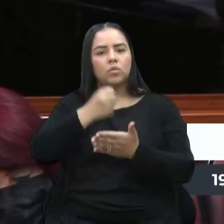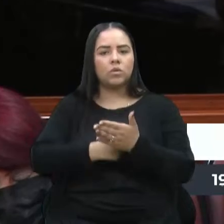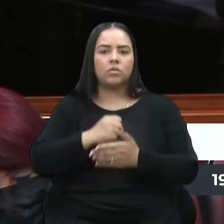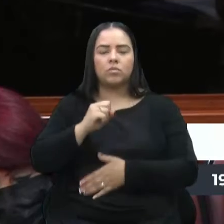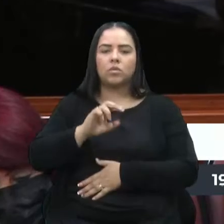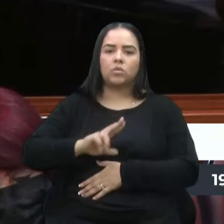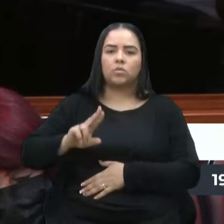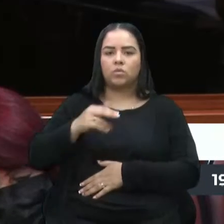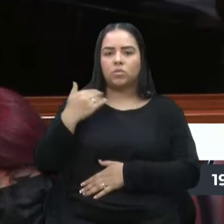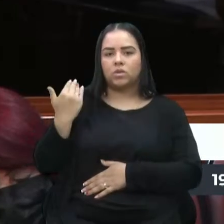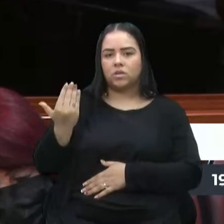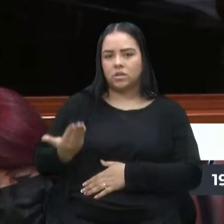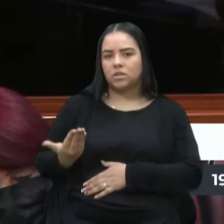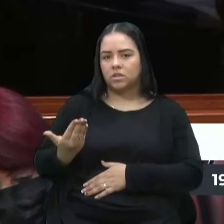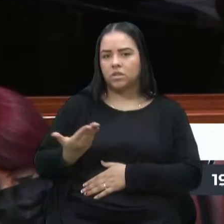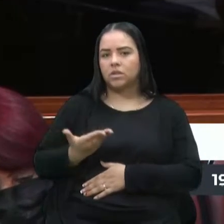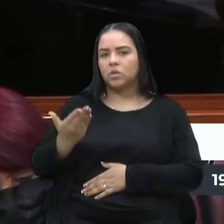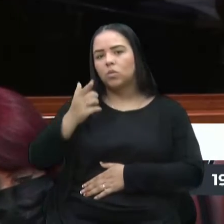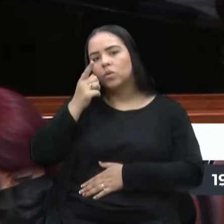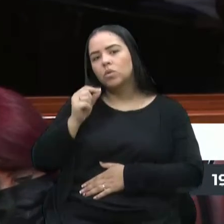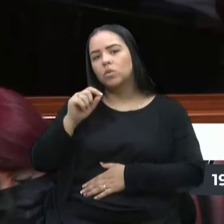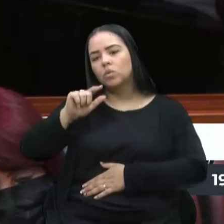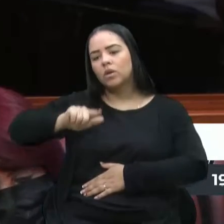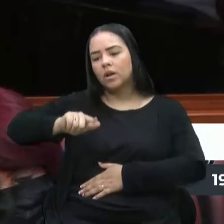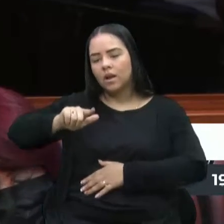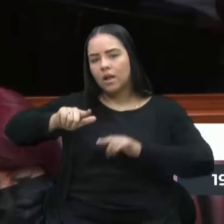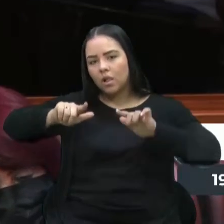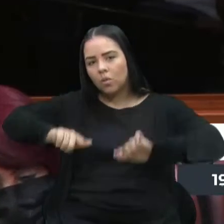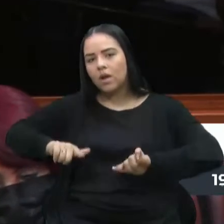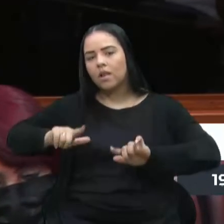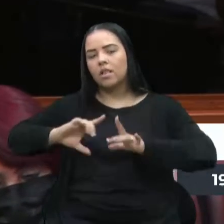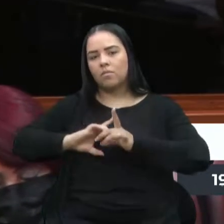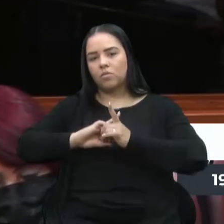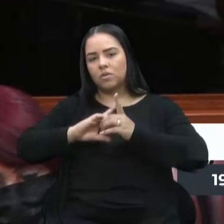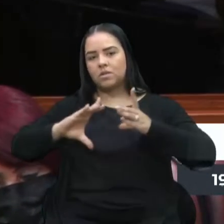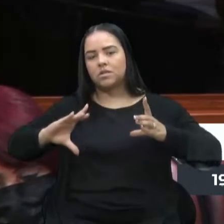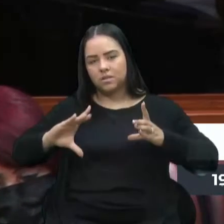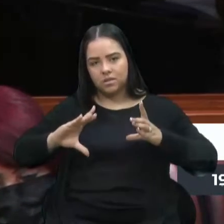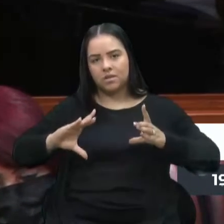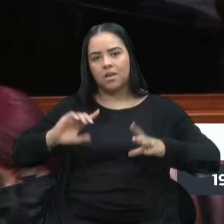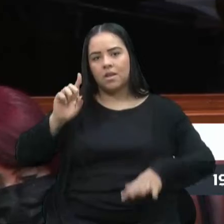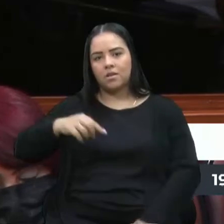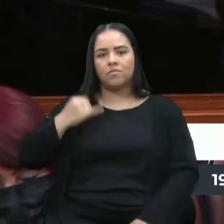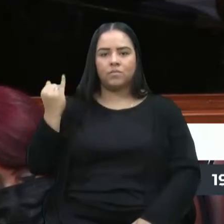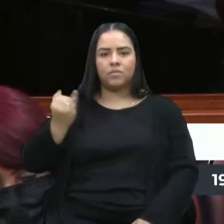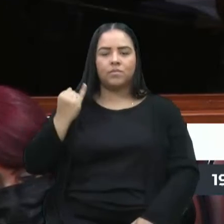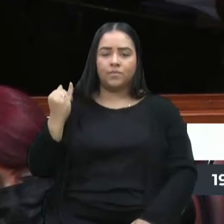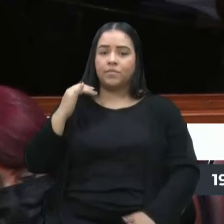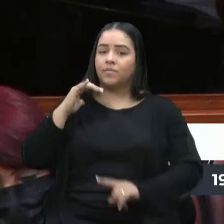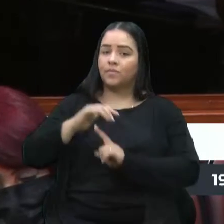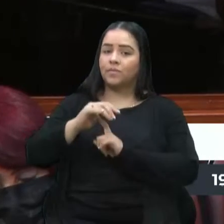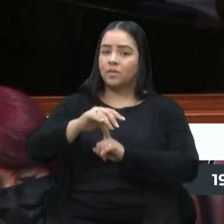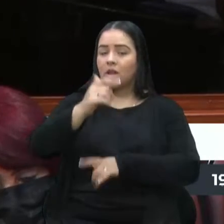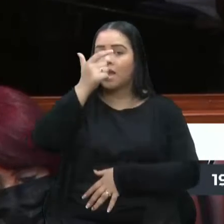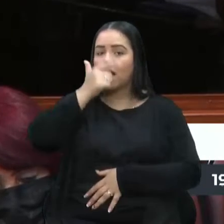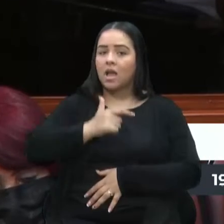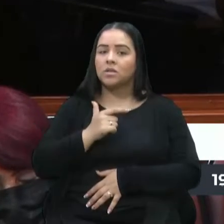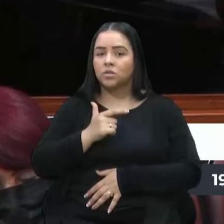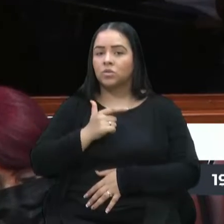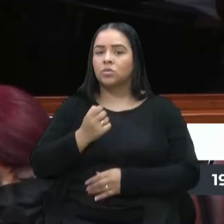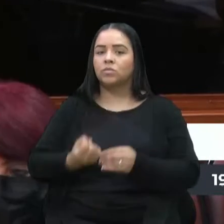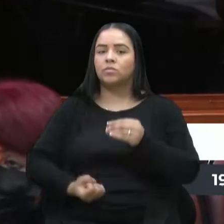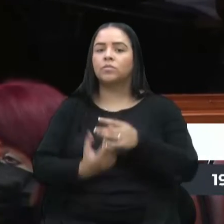pela utilização de que elas de que eles sejam espaço democrático amplo ele é muito importante e a Fera eu acho que